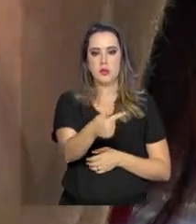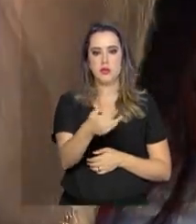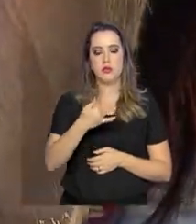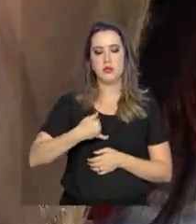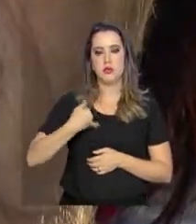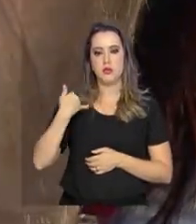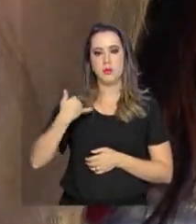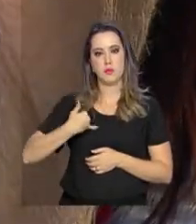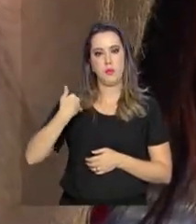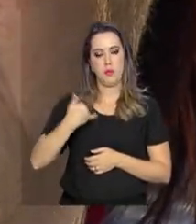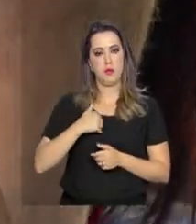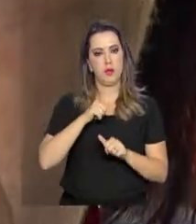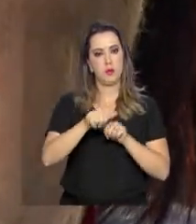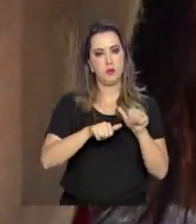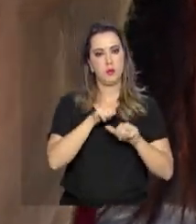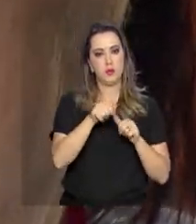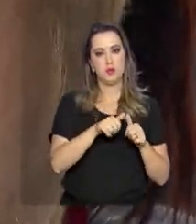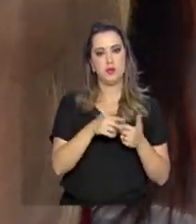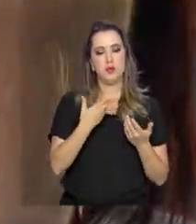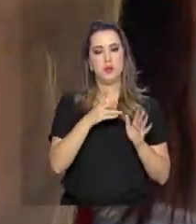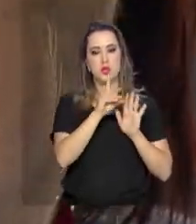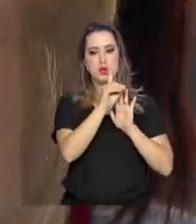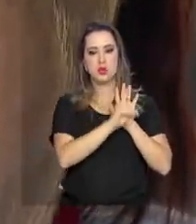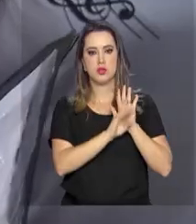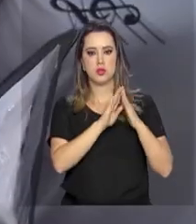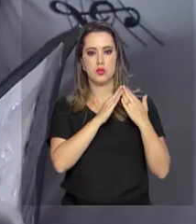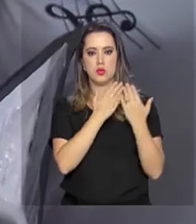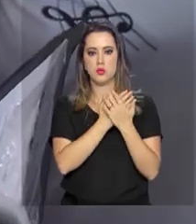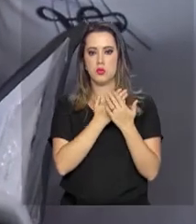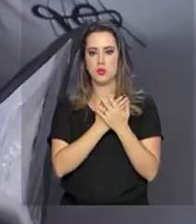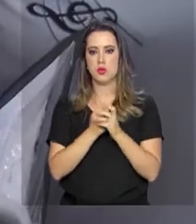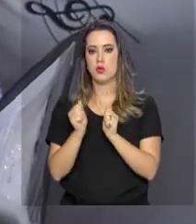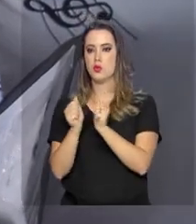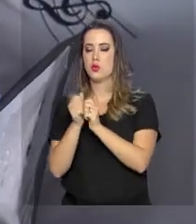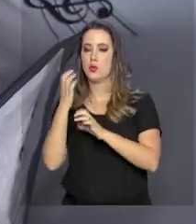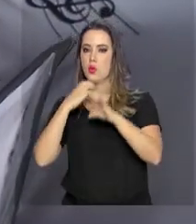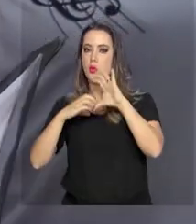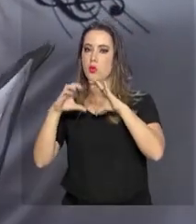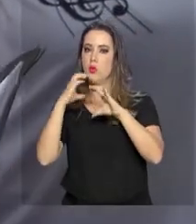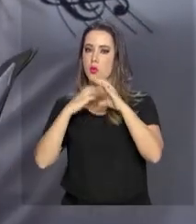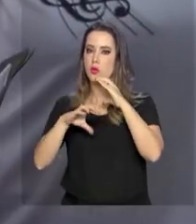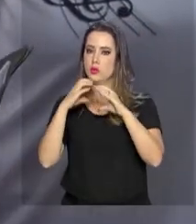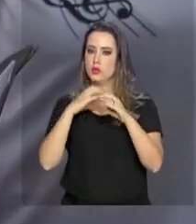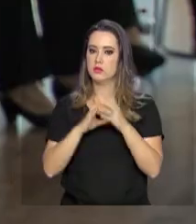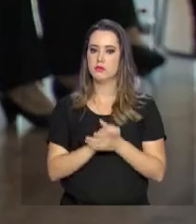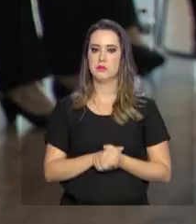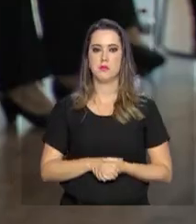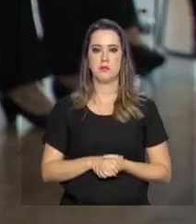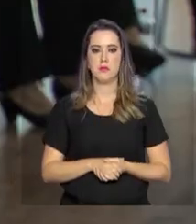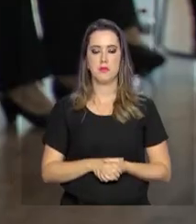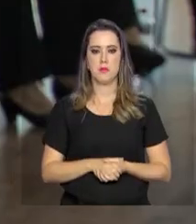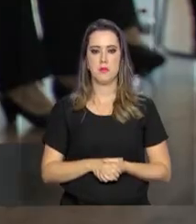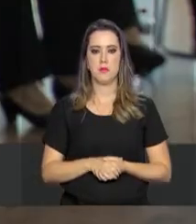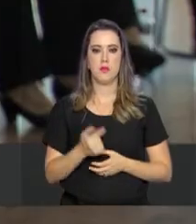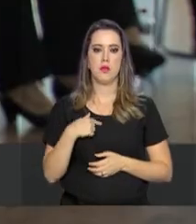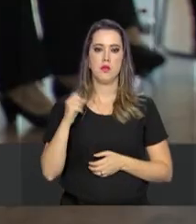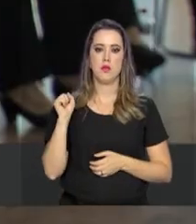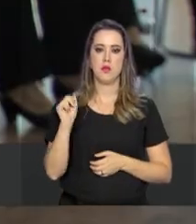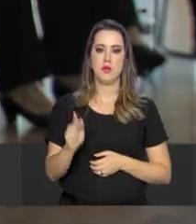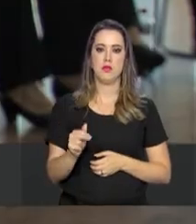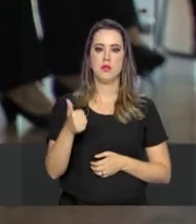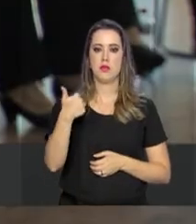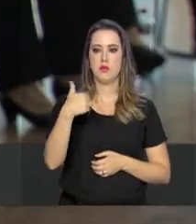alterna rotina como diretora de uma escola com canta no coral dos mais vividos eu aposentei